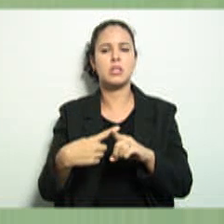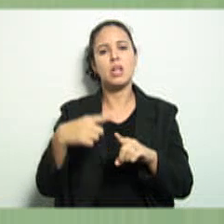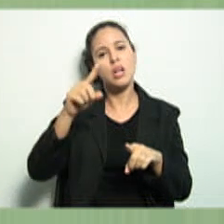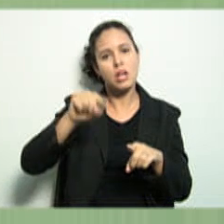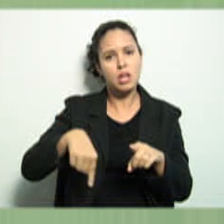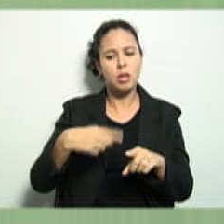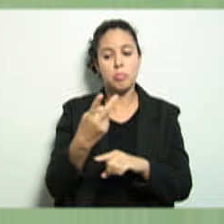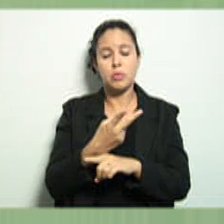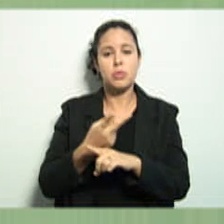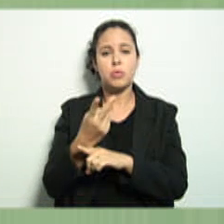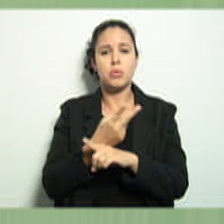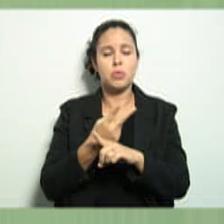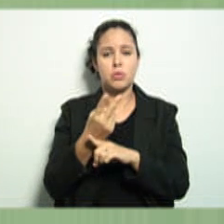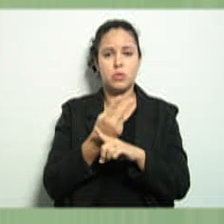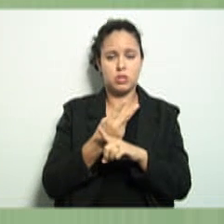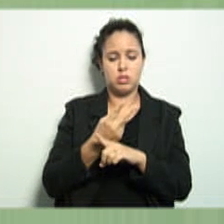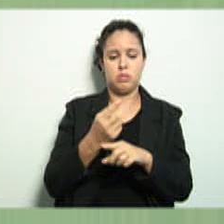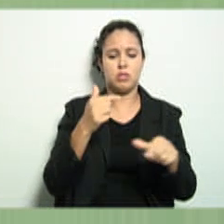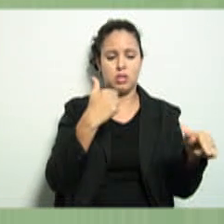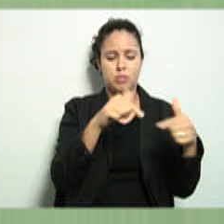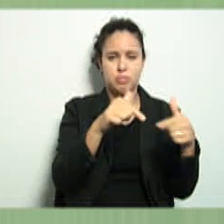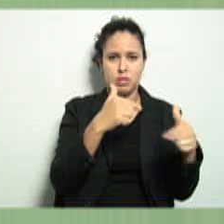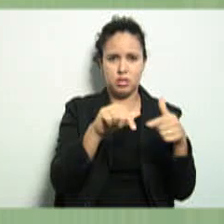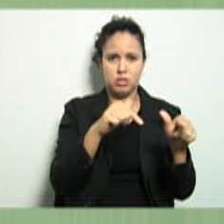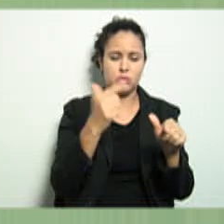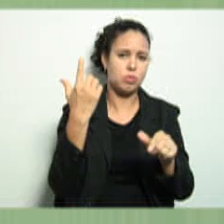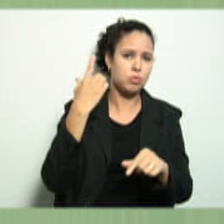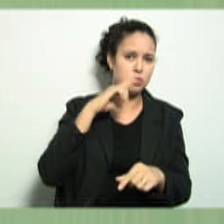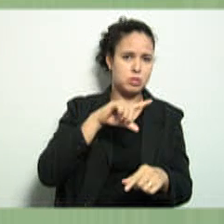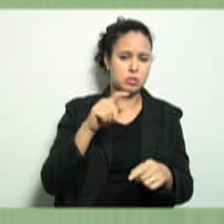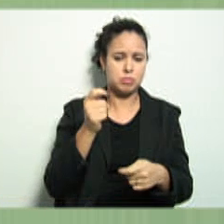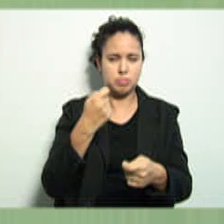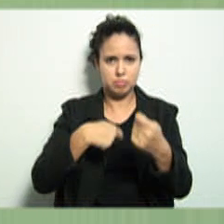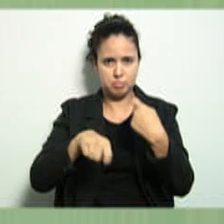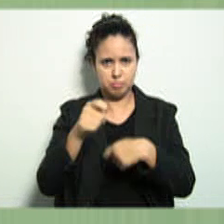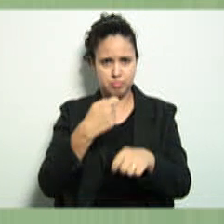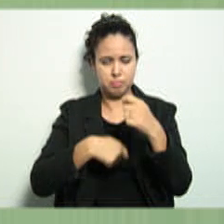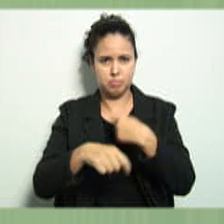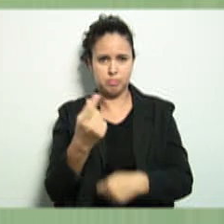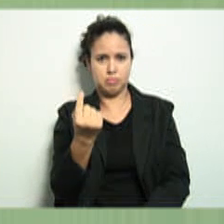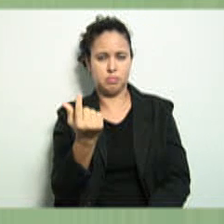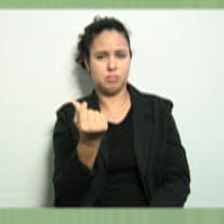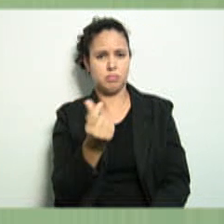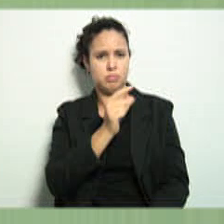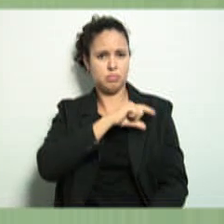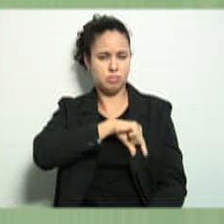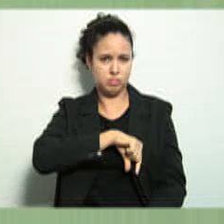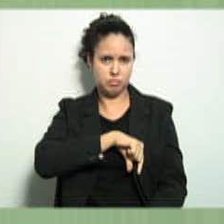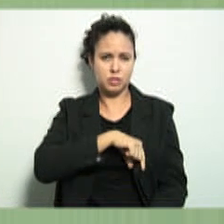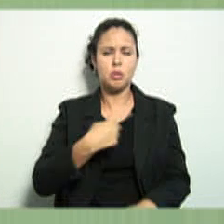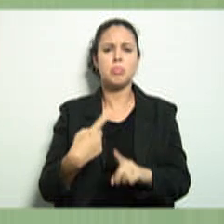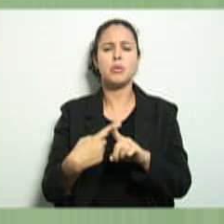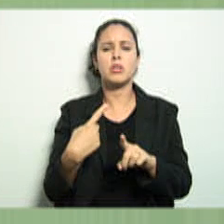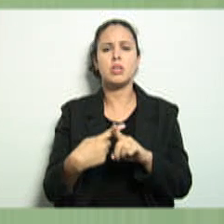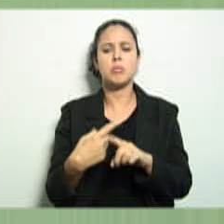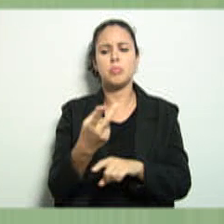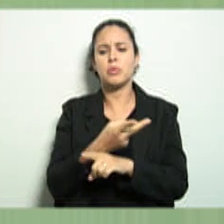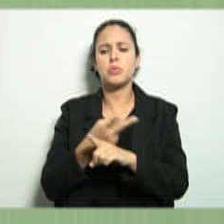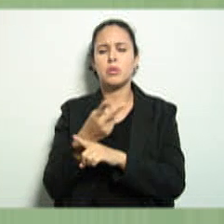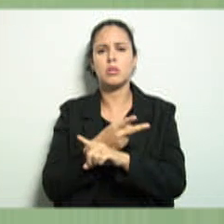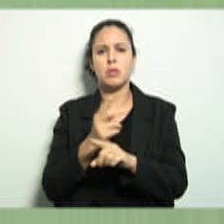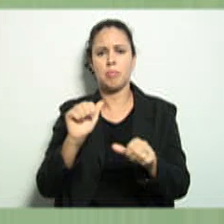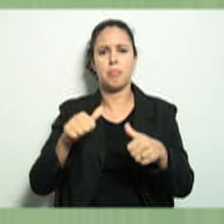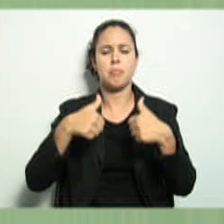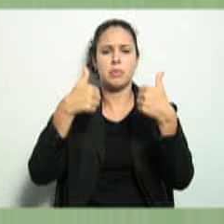estabelecer economicamente. Normalmente, essa mudança brusca se dá em busca de melhores condições de vida, melhores condições